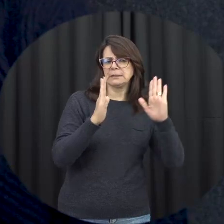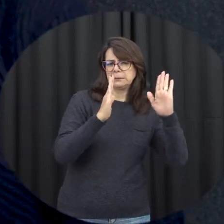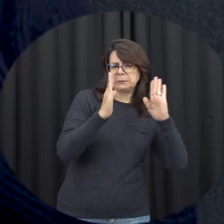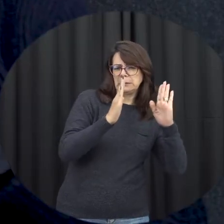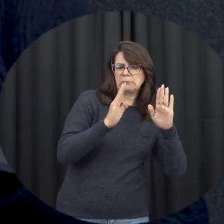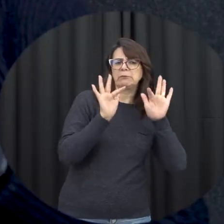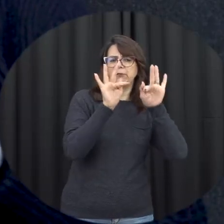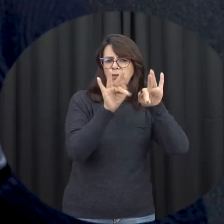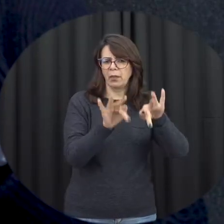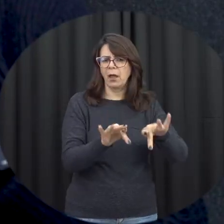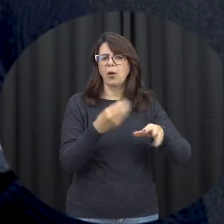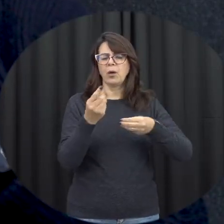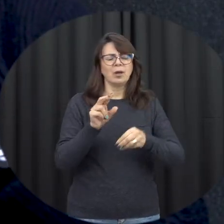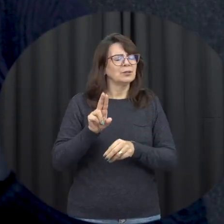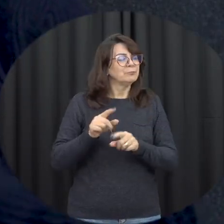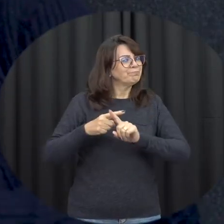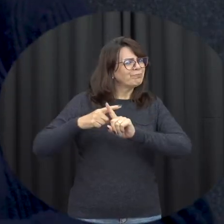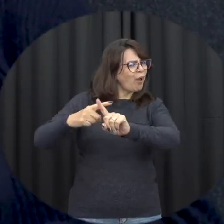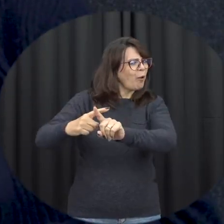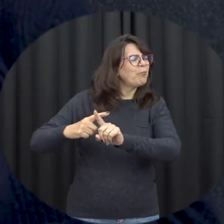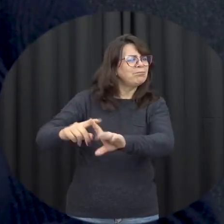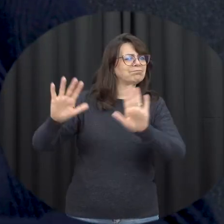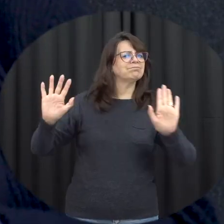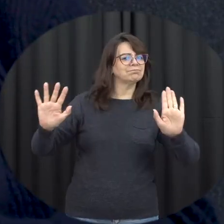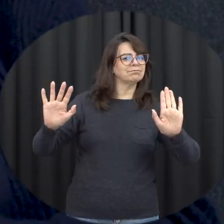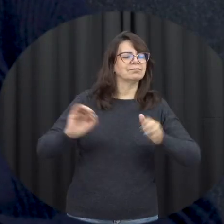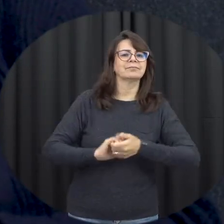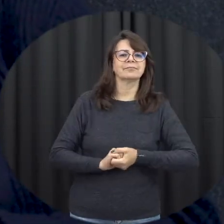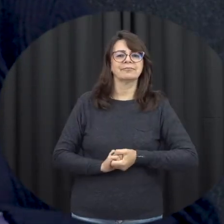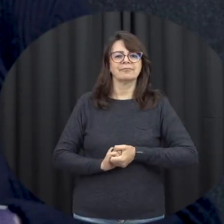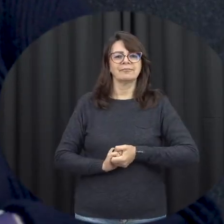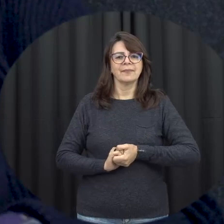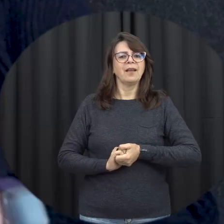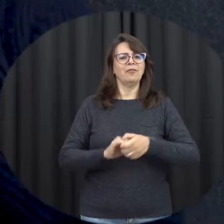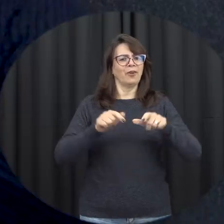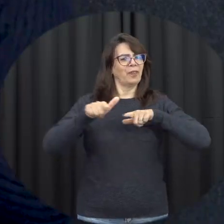é difícil essa etapa final, né? Eu falava assim, nunca mais vou